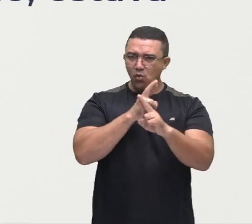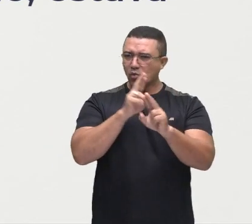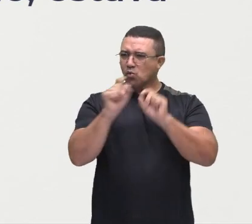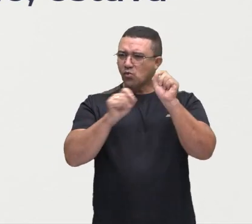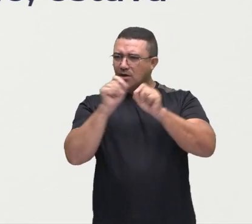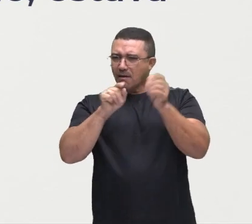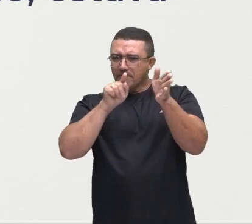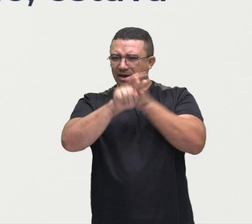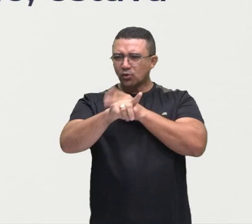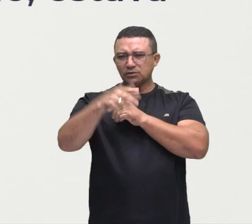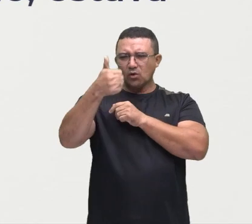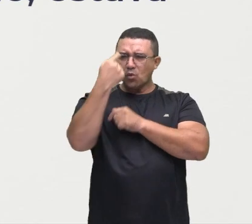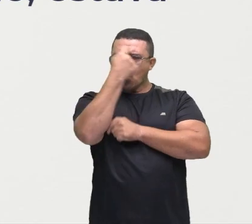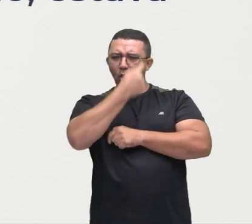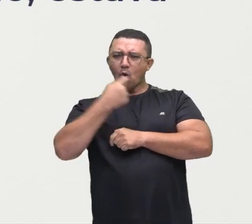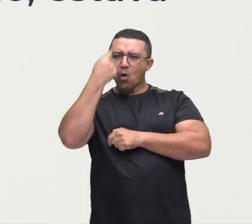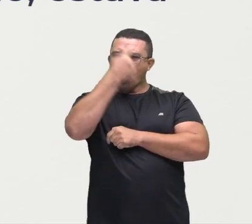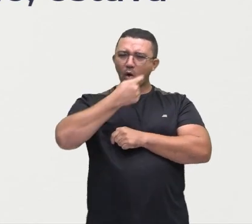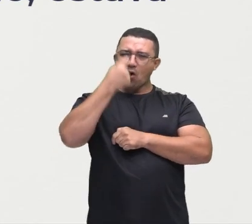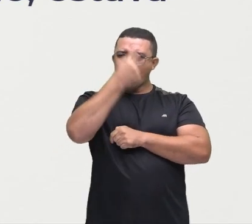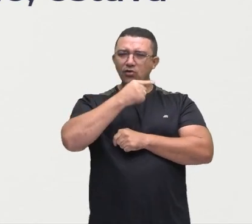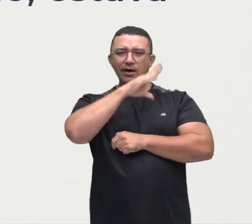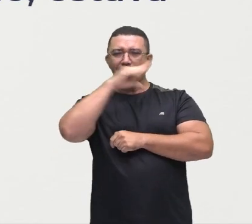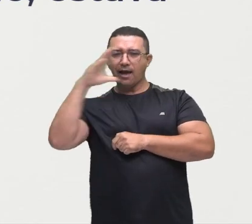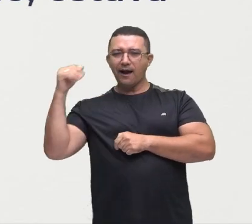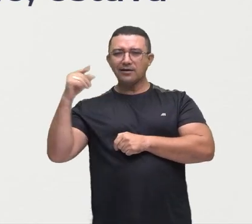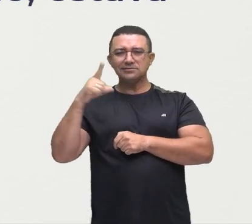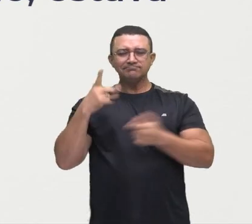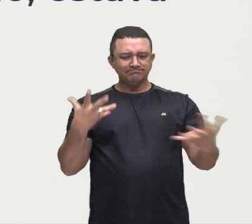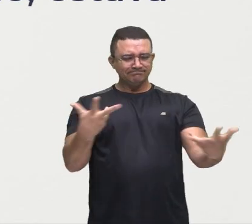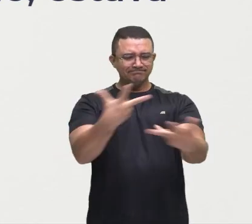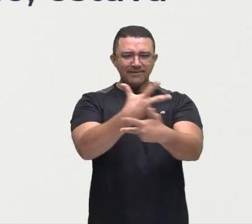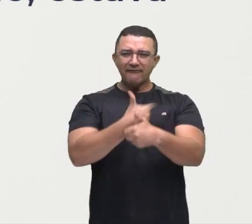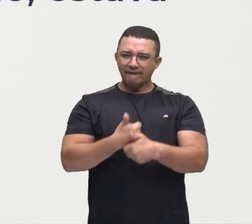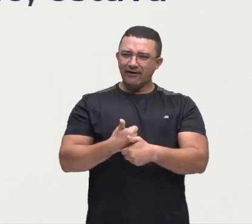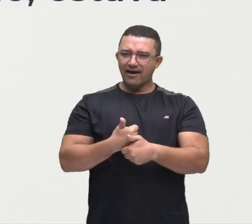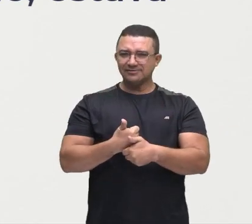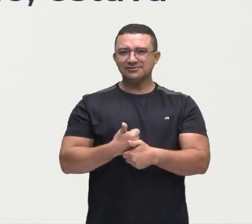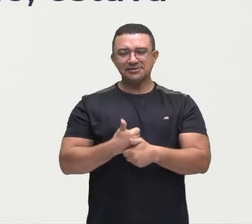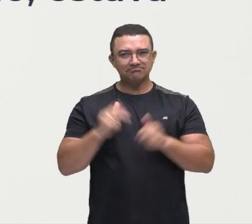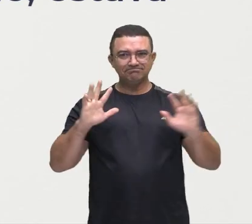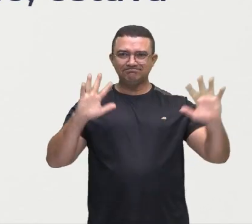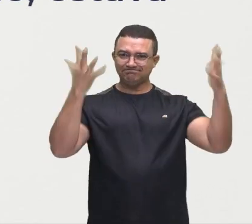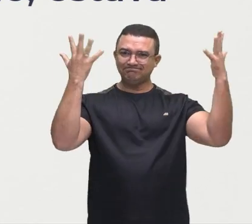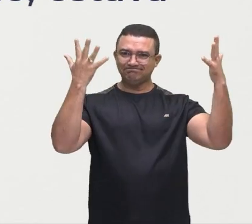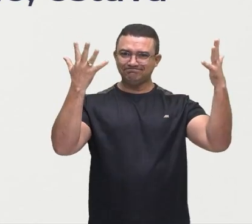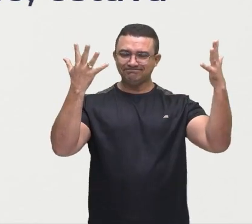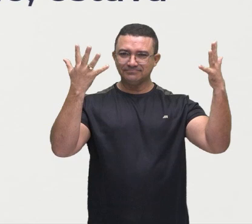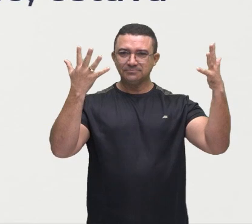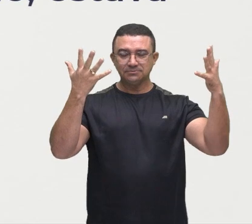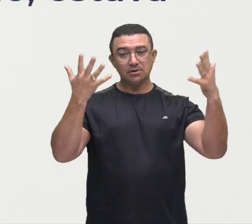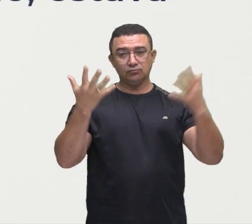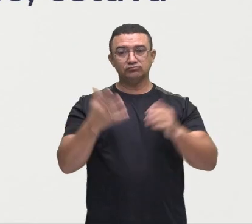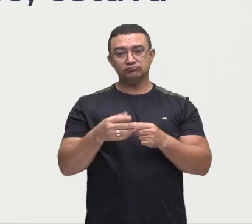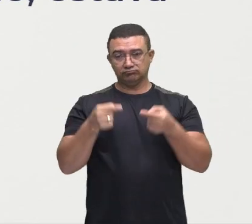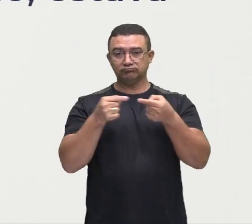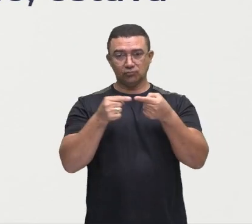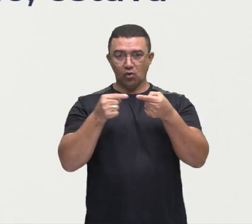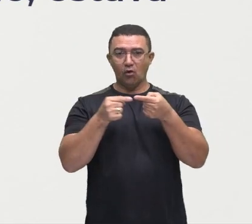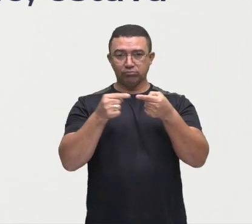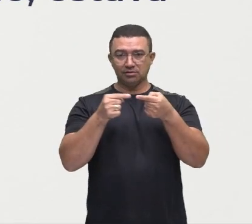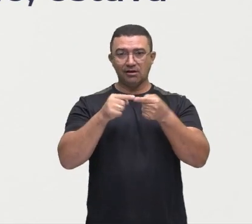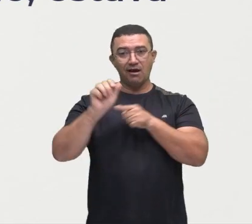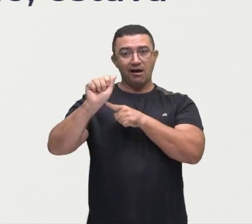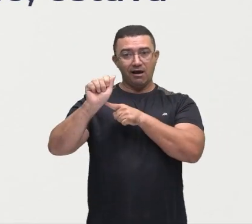1 aqui? Havia no rosto de cada criança a expectativa de uma festa maravilhosa? Está. Portanto, então não vou marcar essa, porque eu quero a